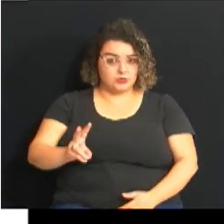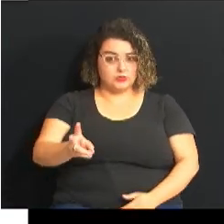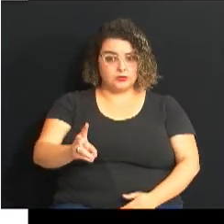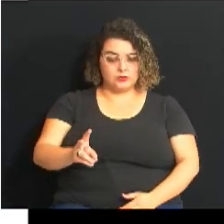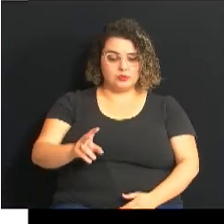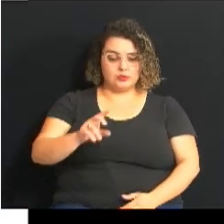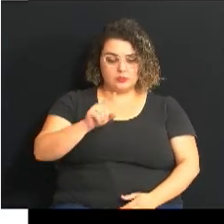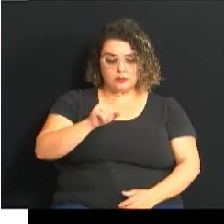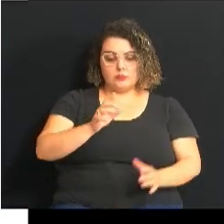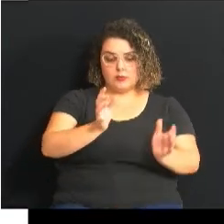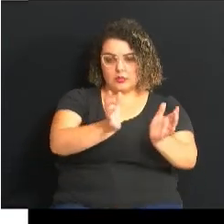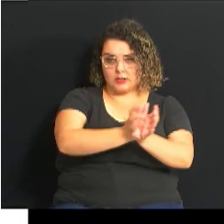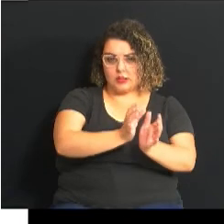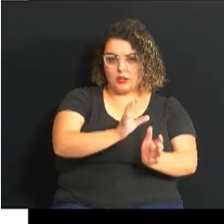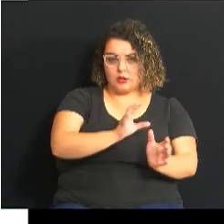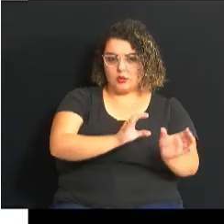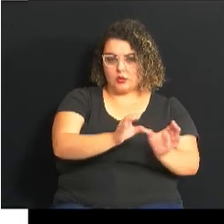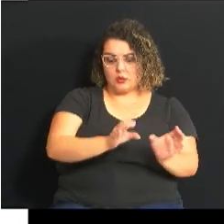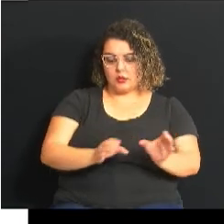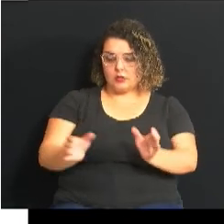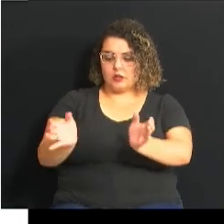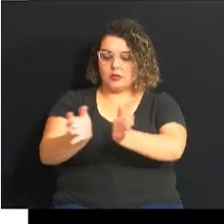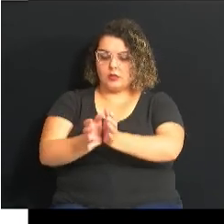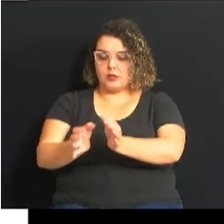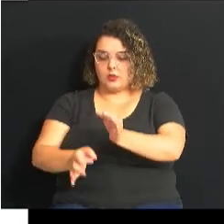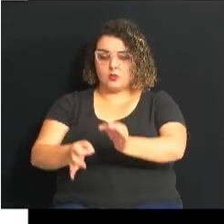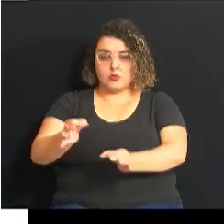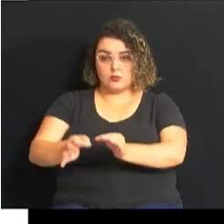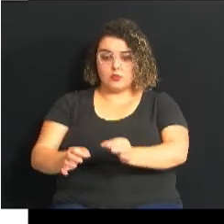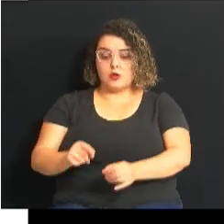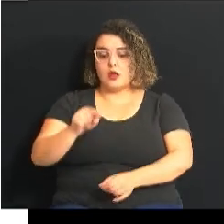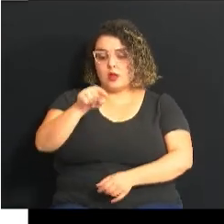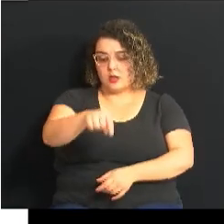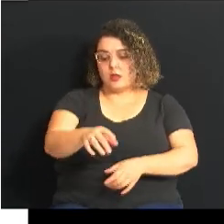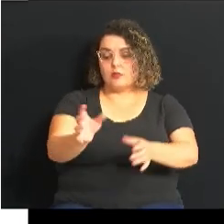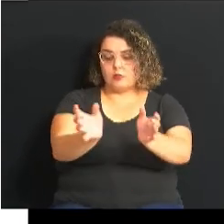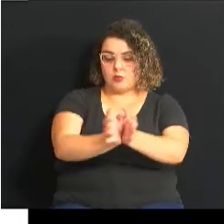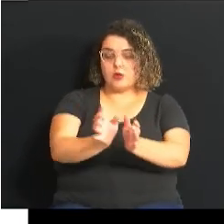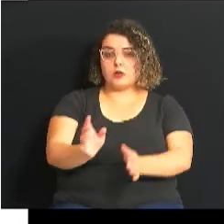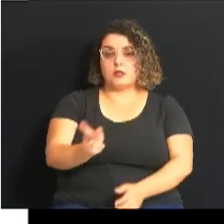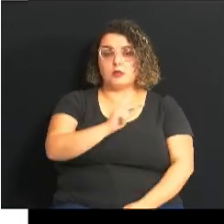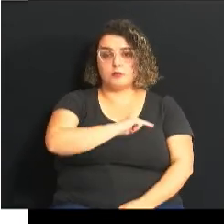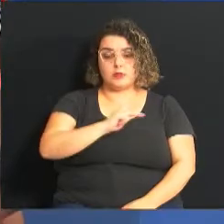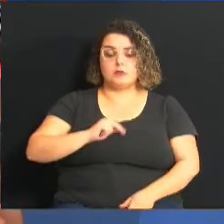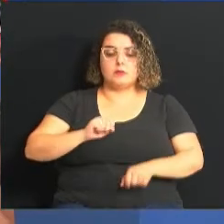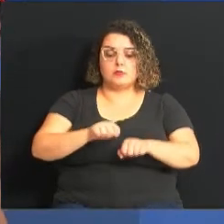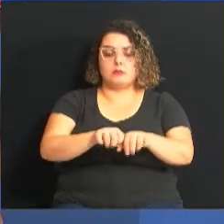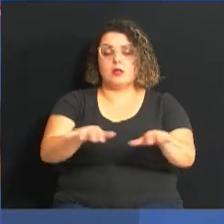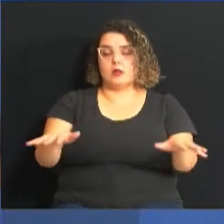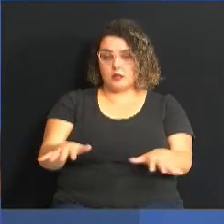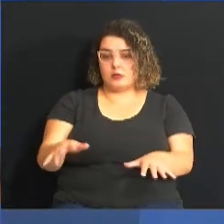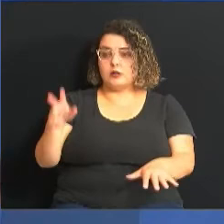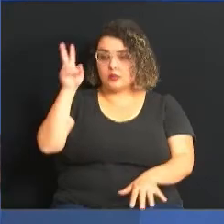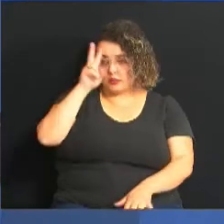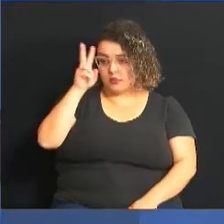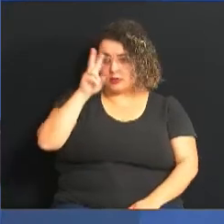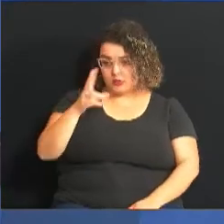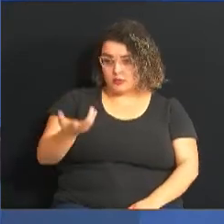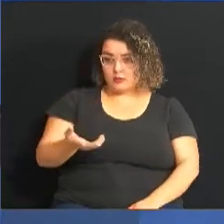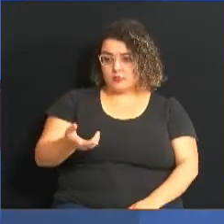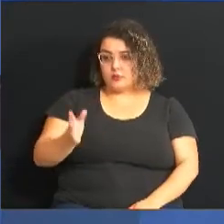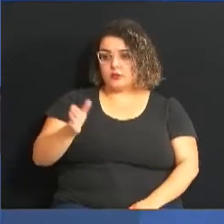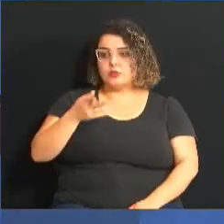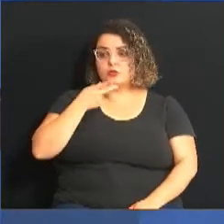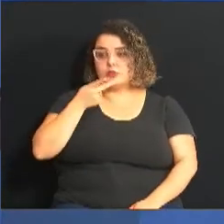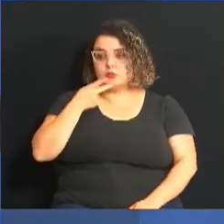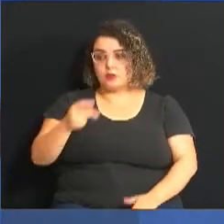coordenadoria, vai à presidência, que distribui as comissões. E a gente lembra, como já citamos aqui, que a primeira